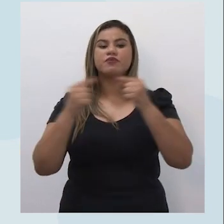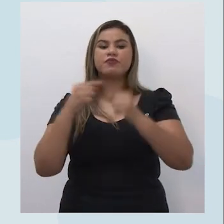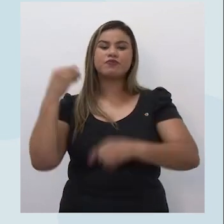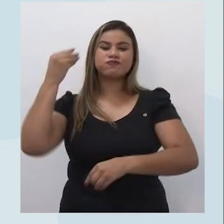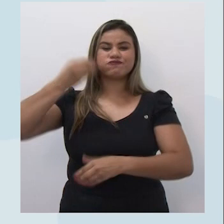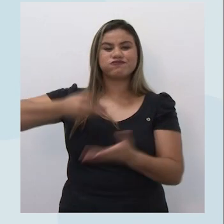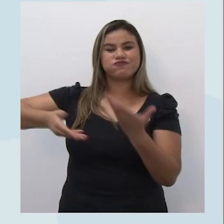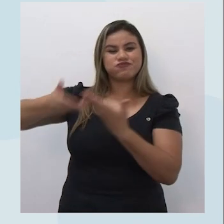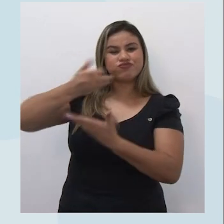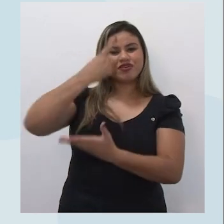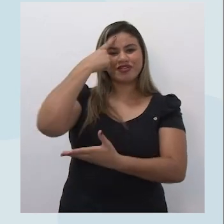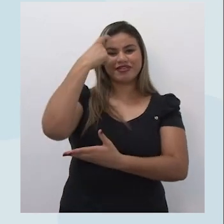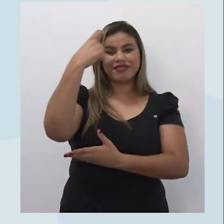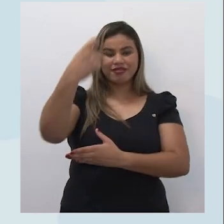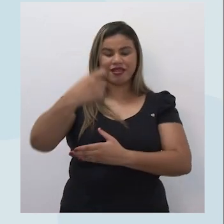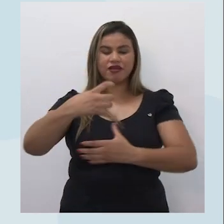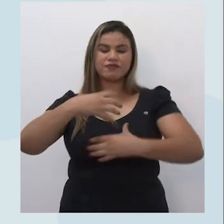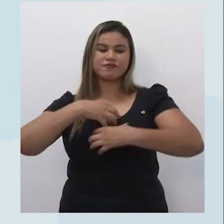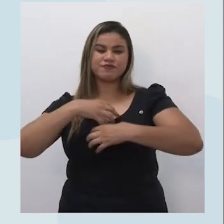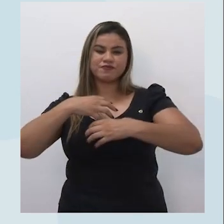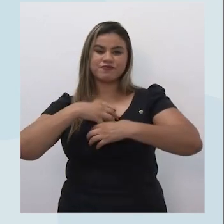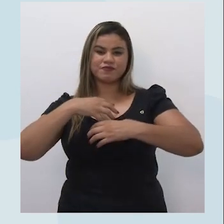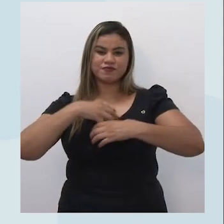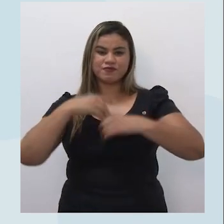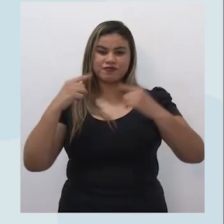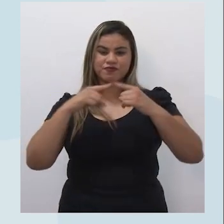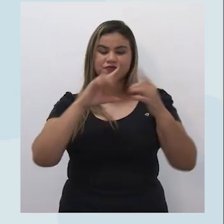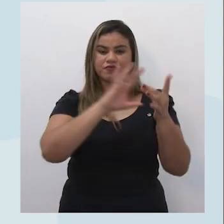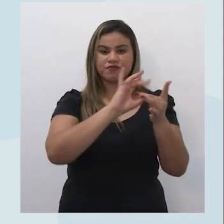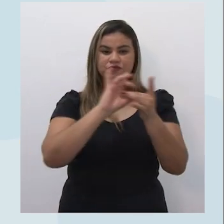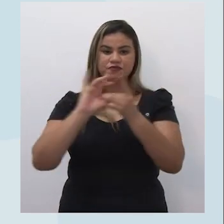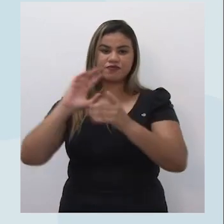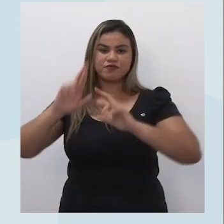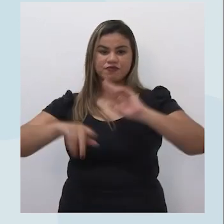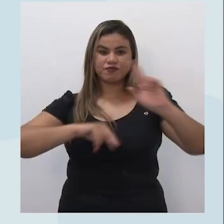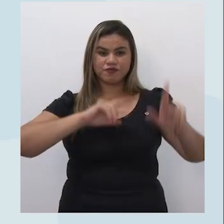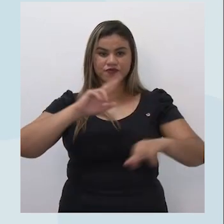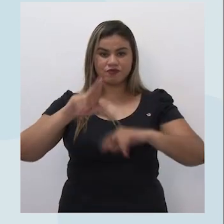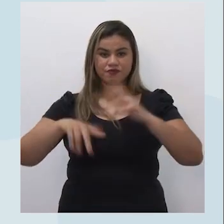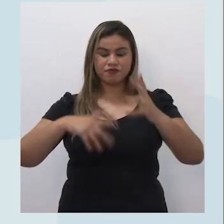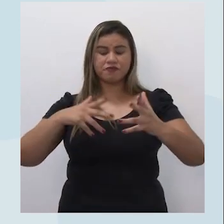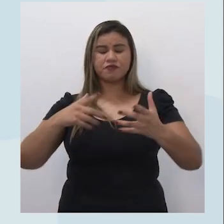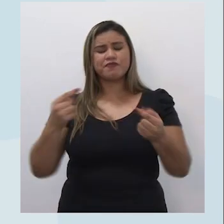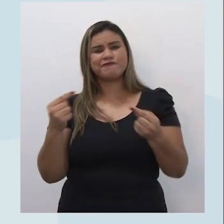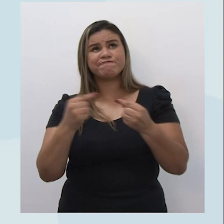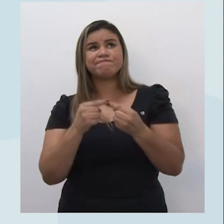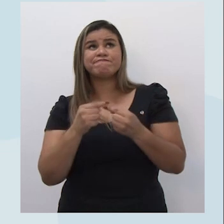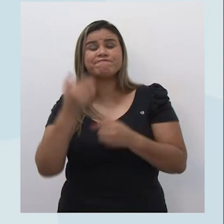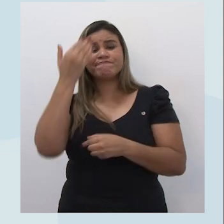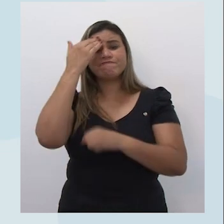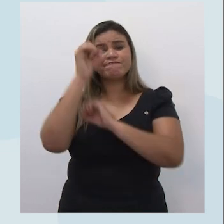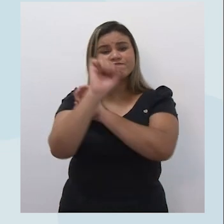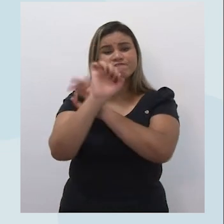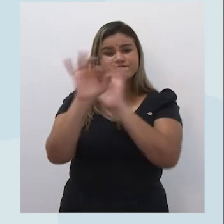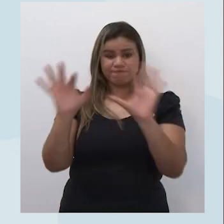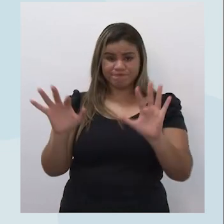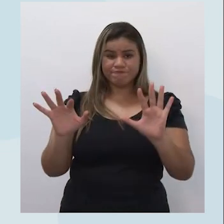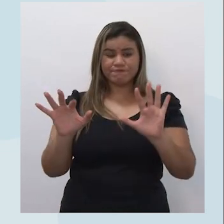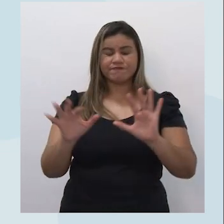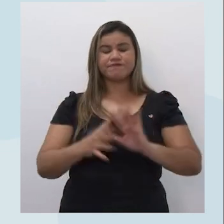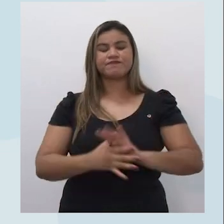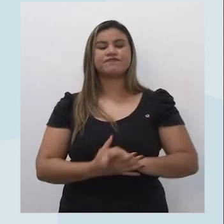experiências, ideias e sentimentos em diferentes contextos e produzir sentidos que levem ao